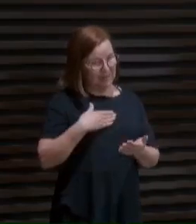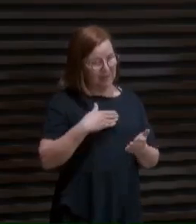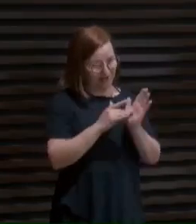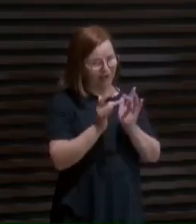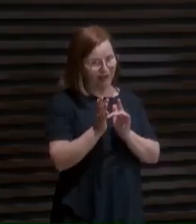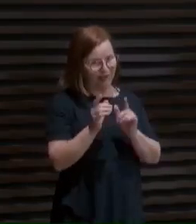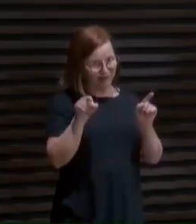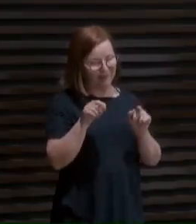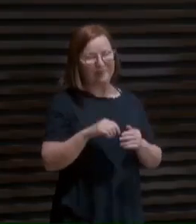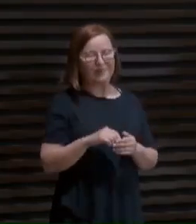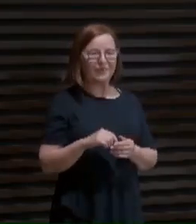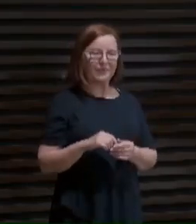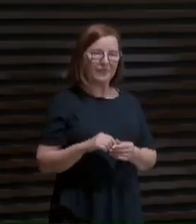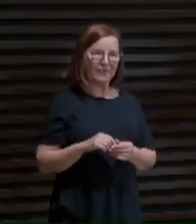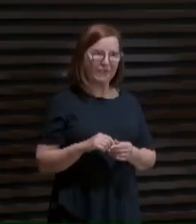Não creem em mim.